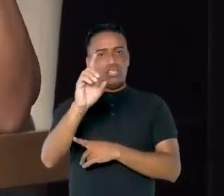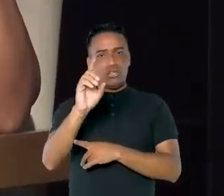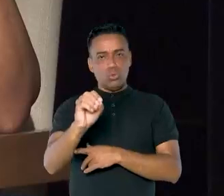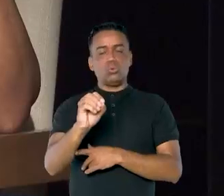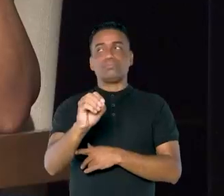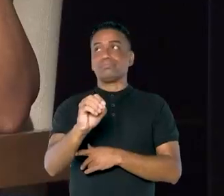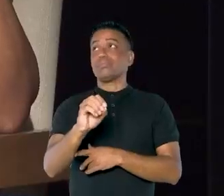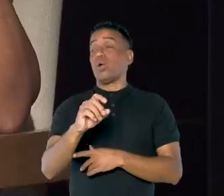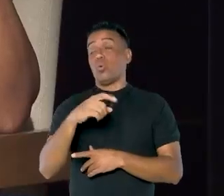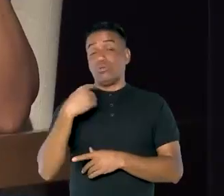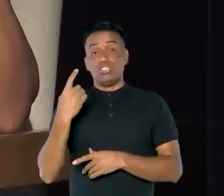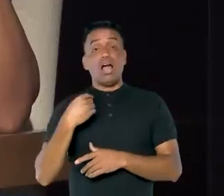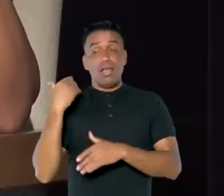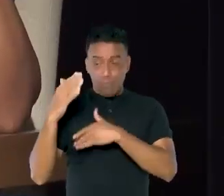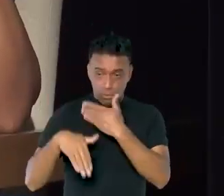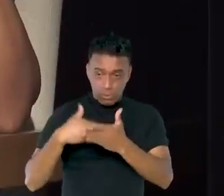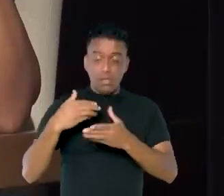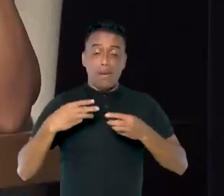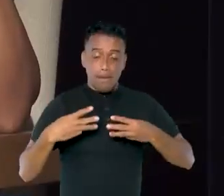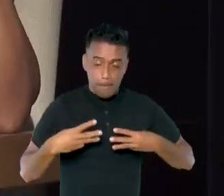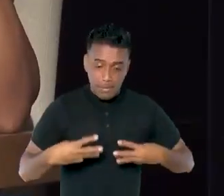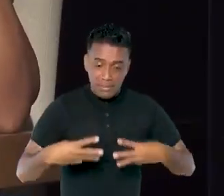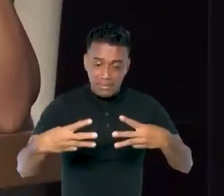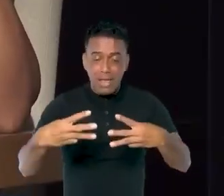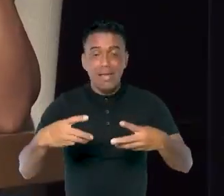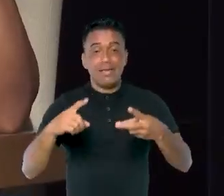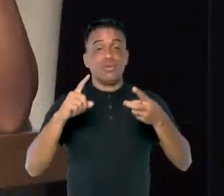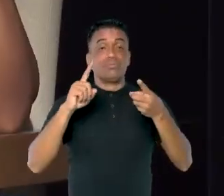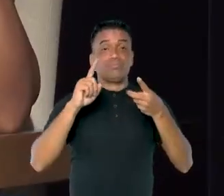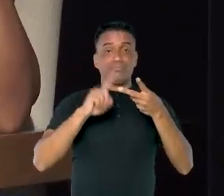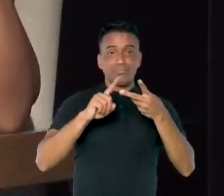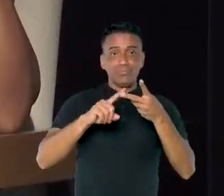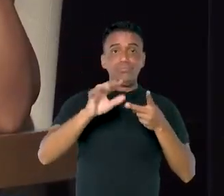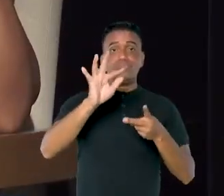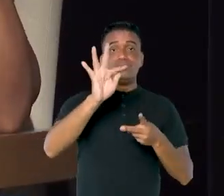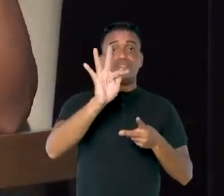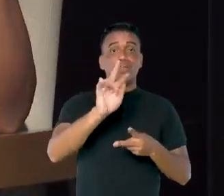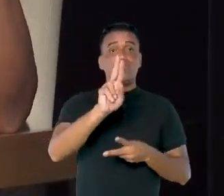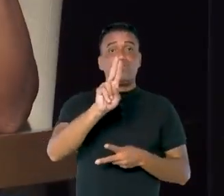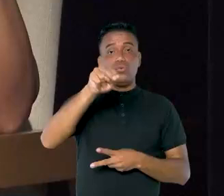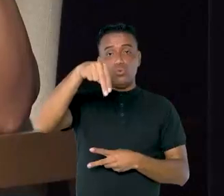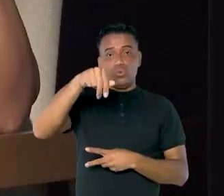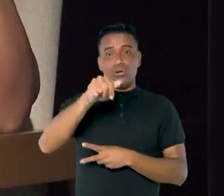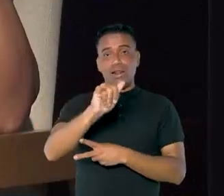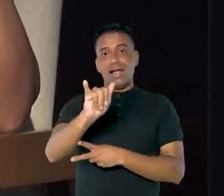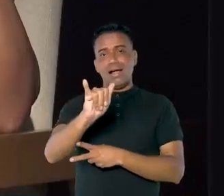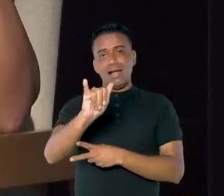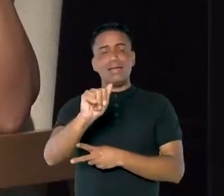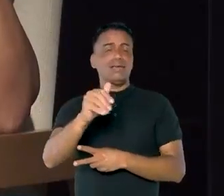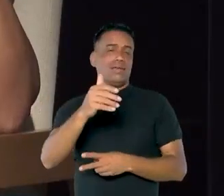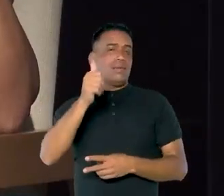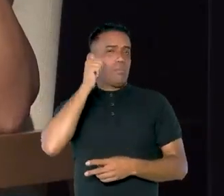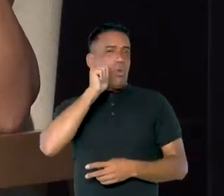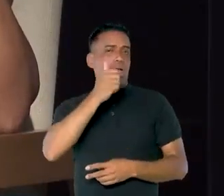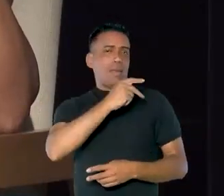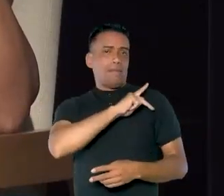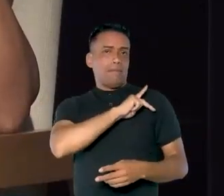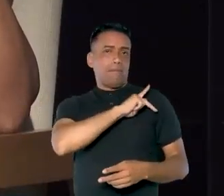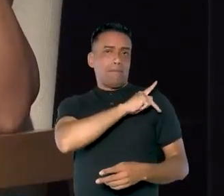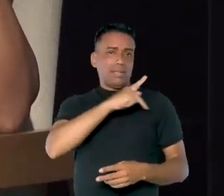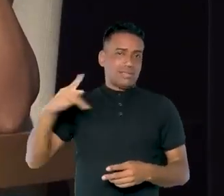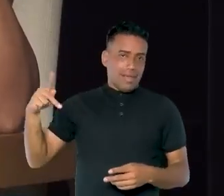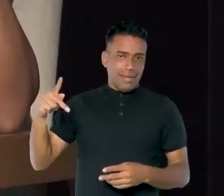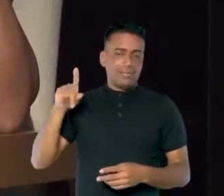esse ministério, a gente tem a FUNAI, que é governado pela nossa presidenta, né? Mas, como a